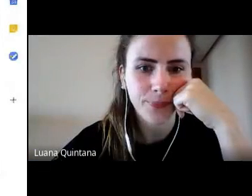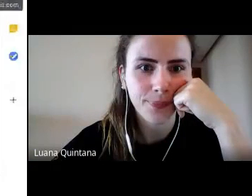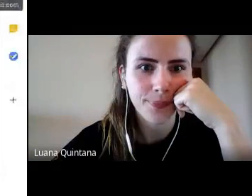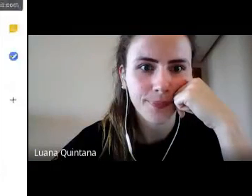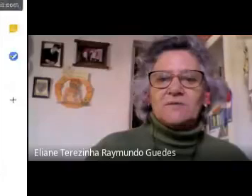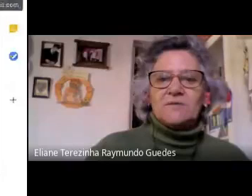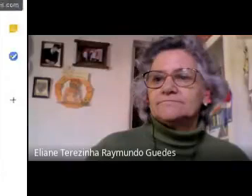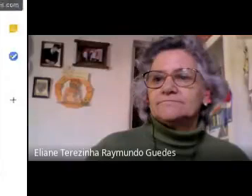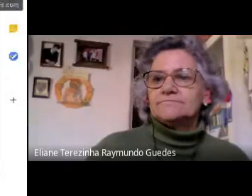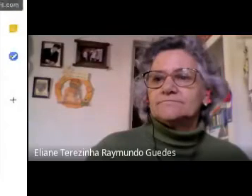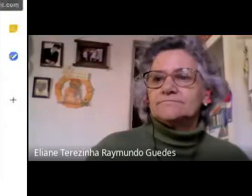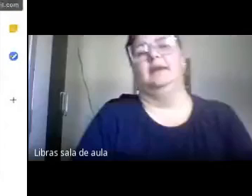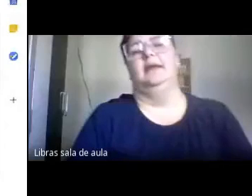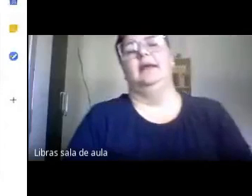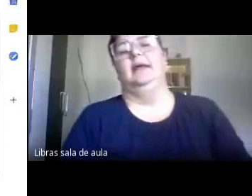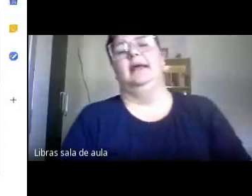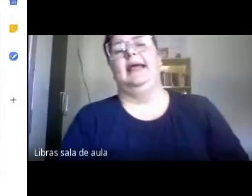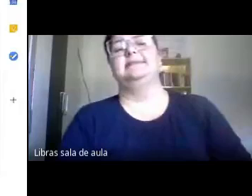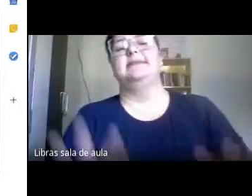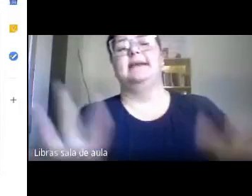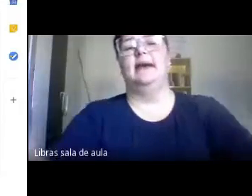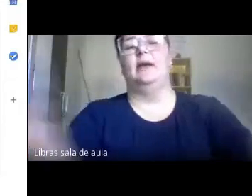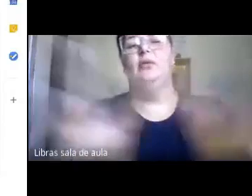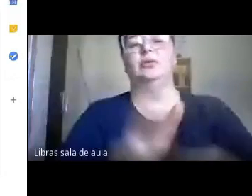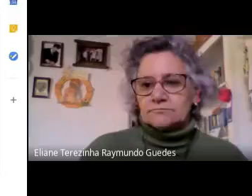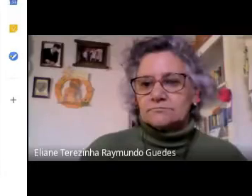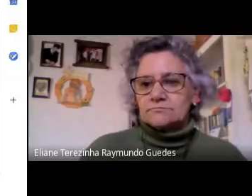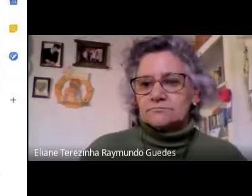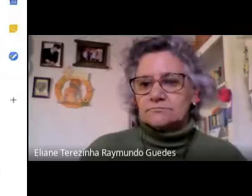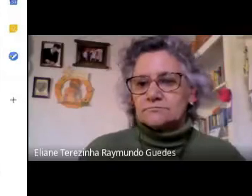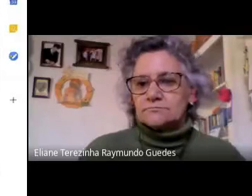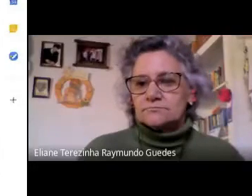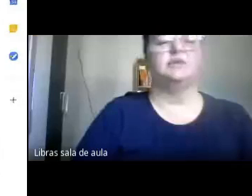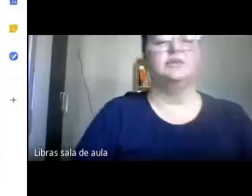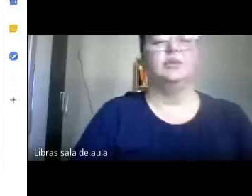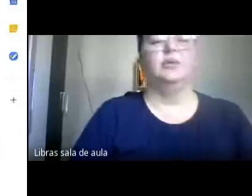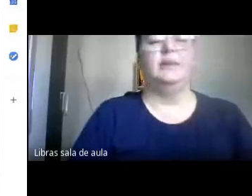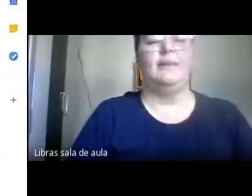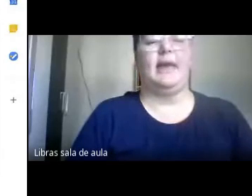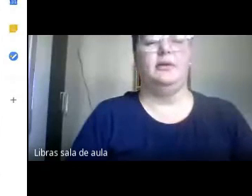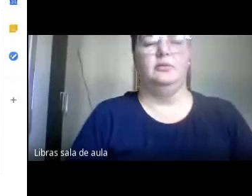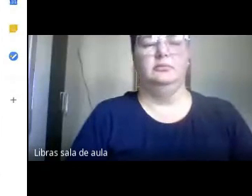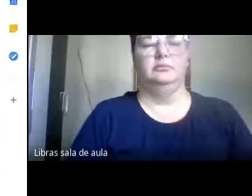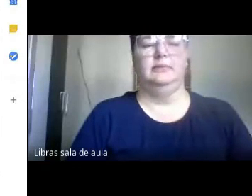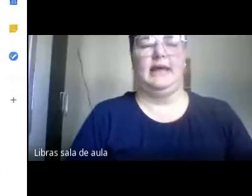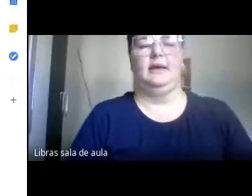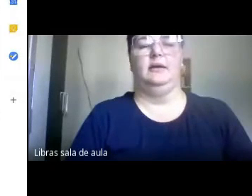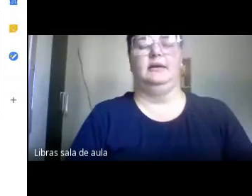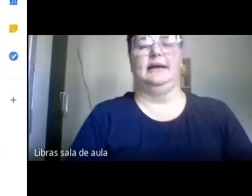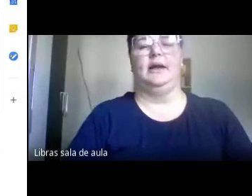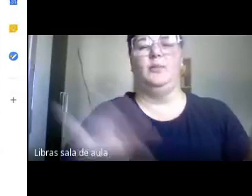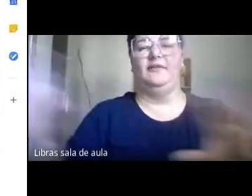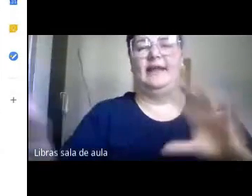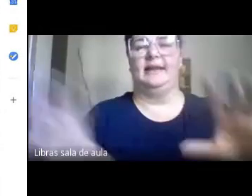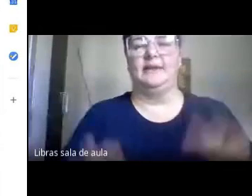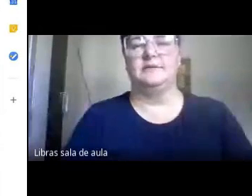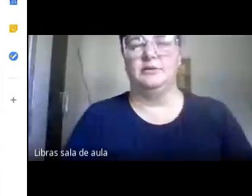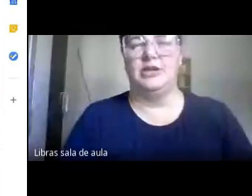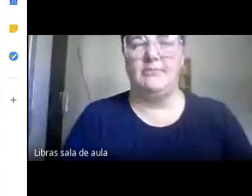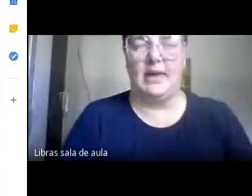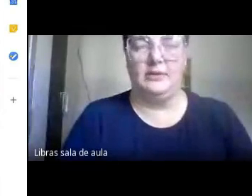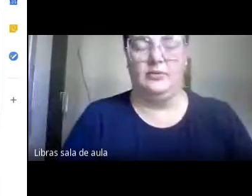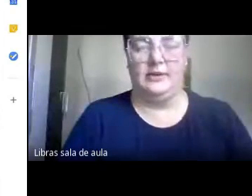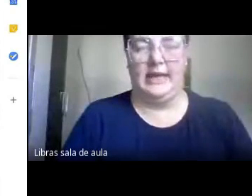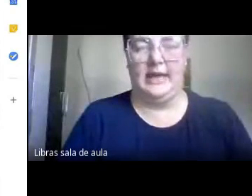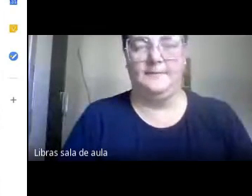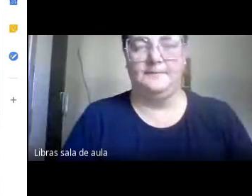Tá começando. Tá. Esse aqui é o nosso e-mail, né? Cada uma vai entrar no seu